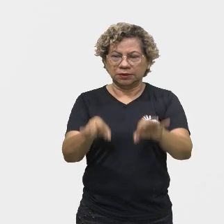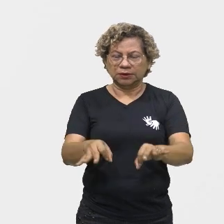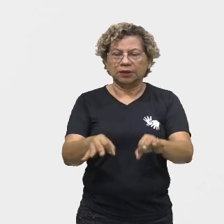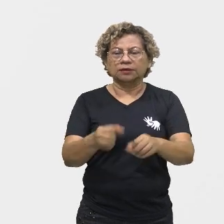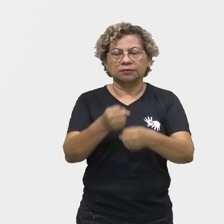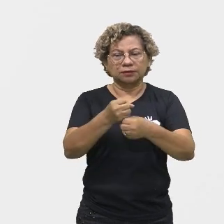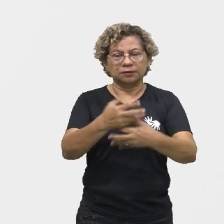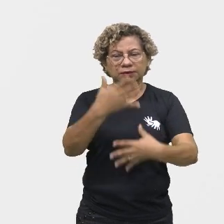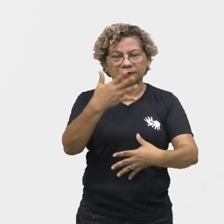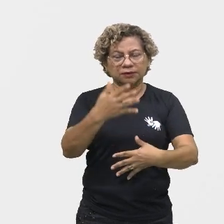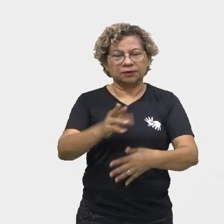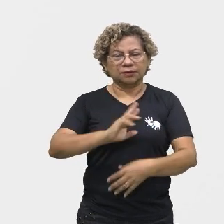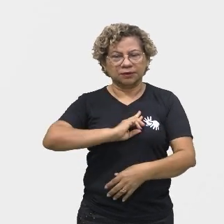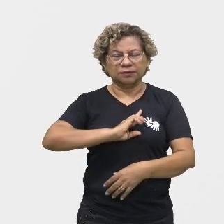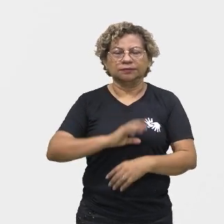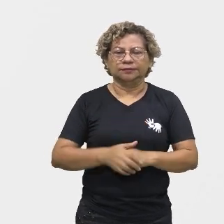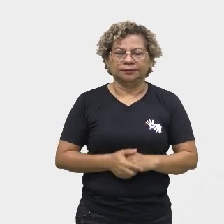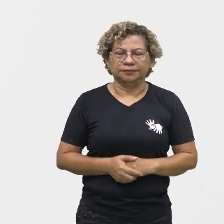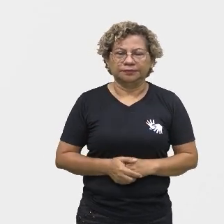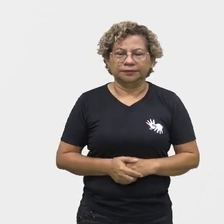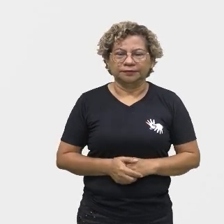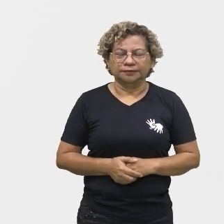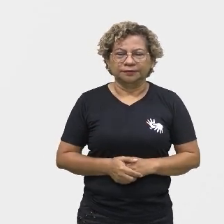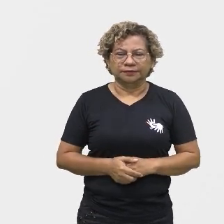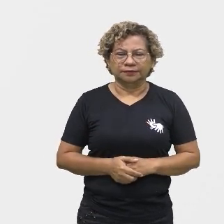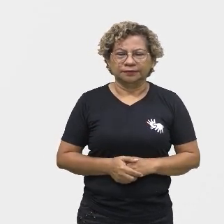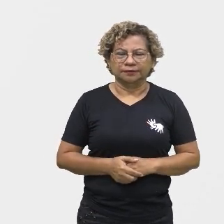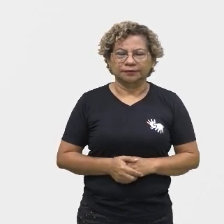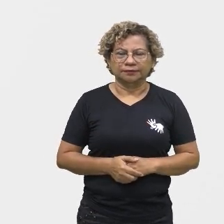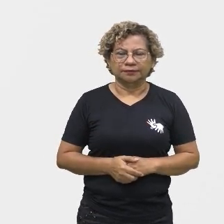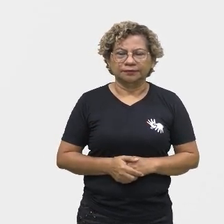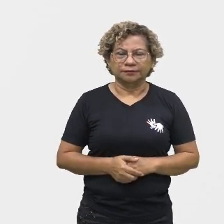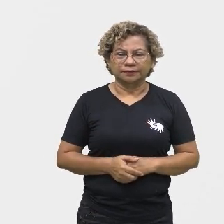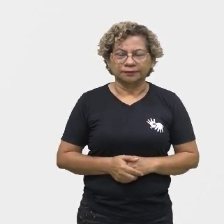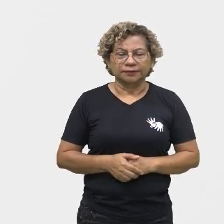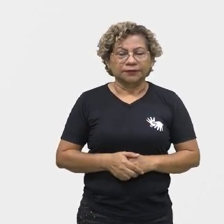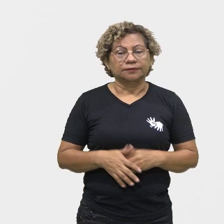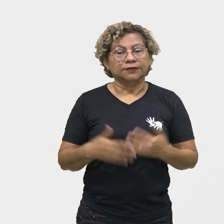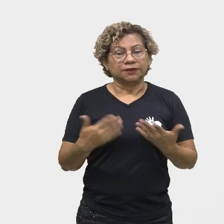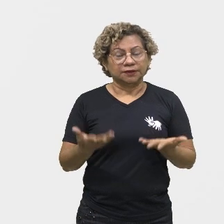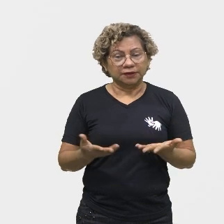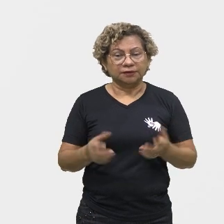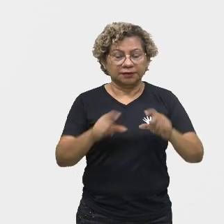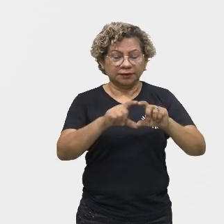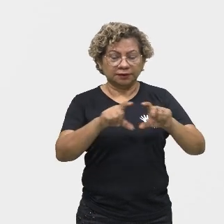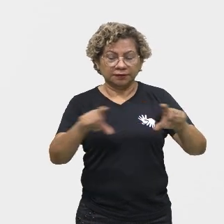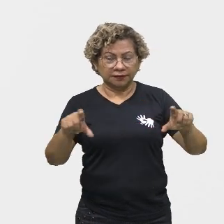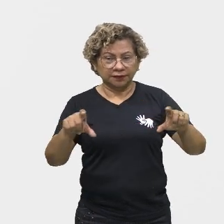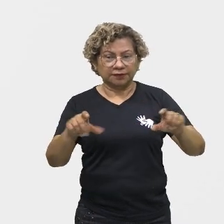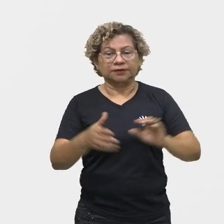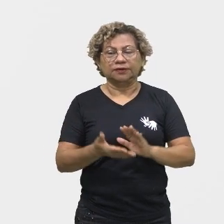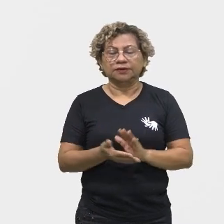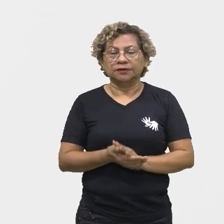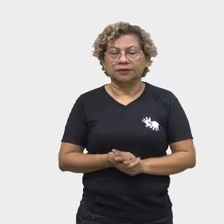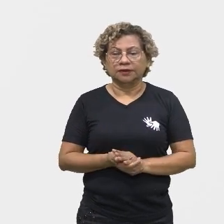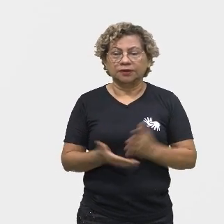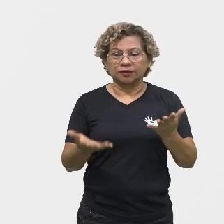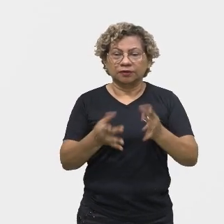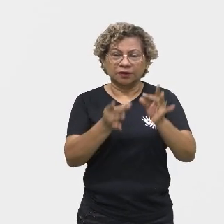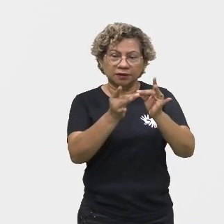chat. Letra C, they will start the project next year. Então, uma frase de futuro. Vamos ver o comentário?